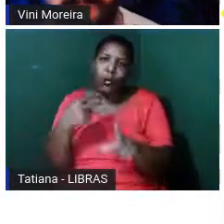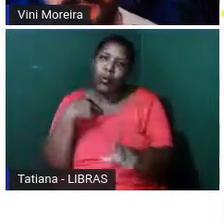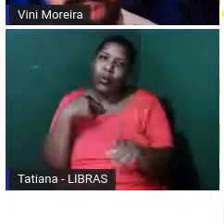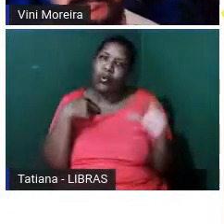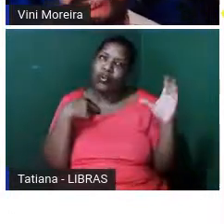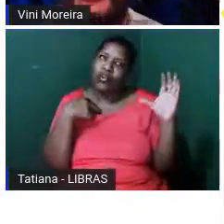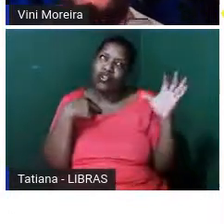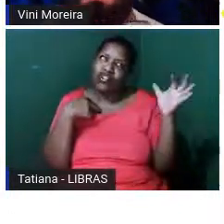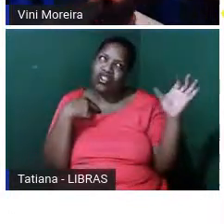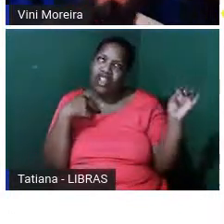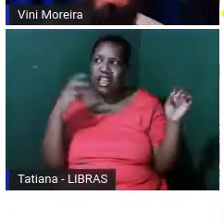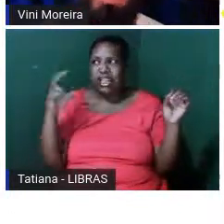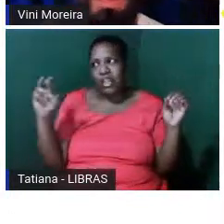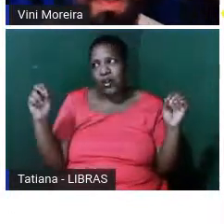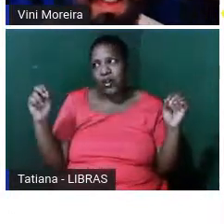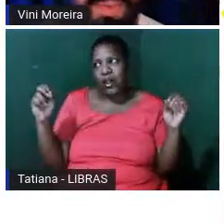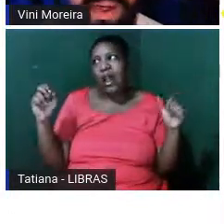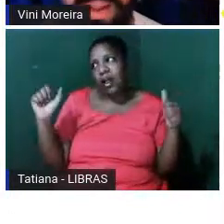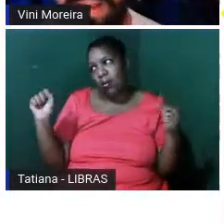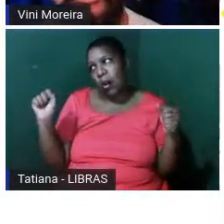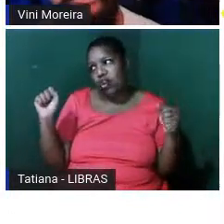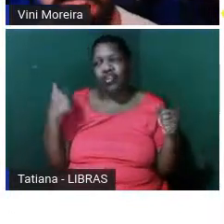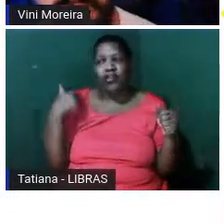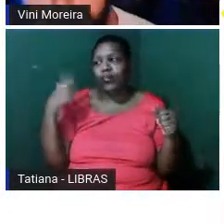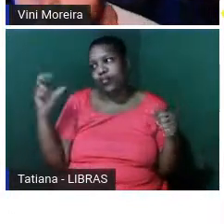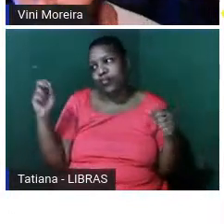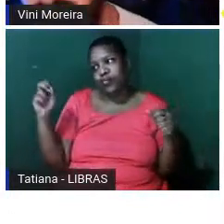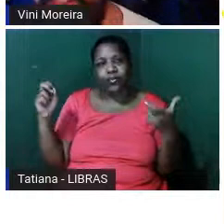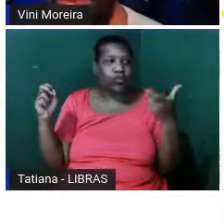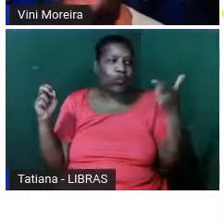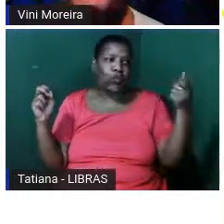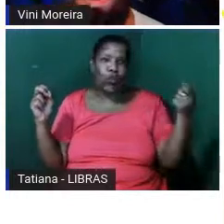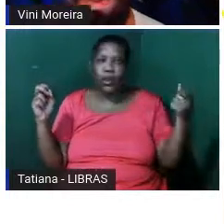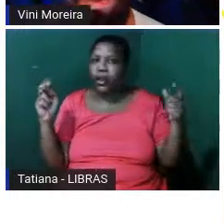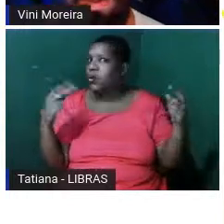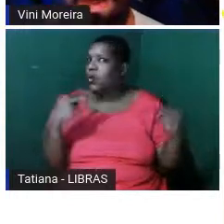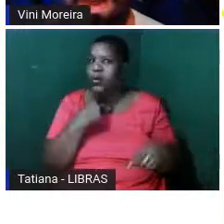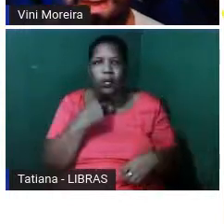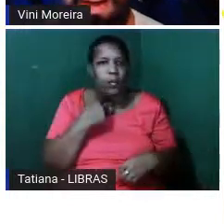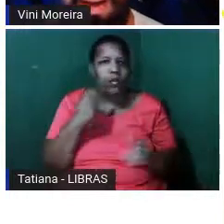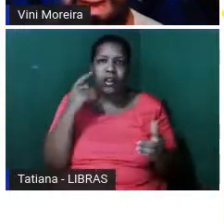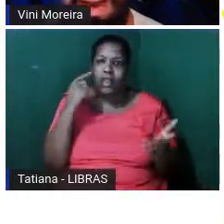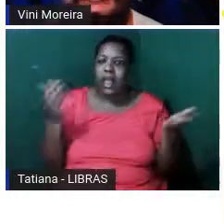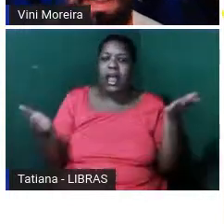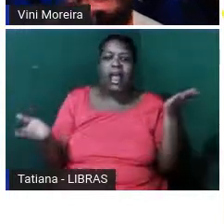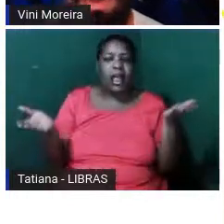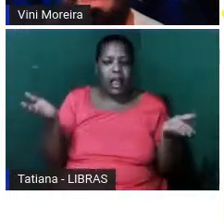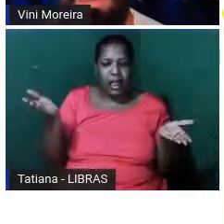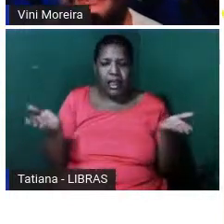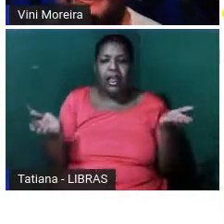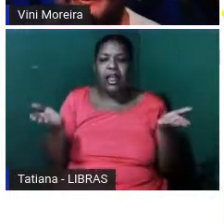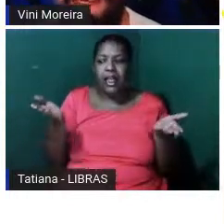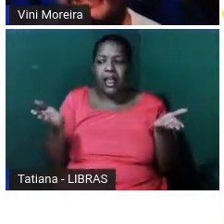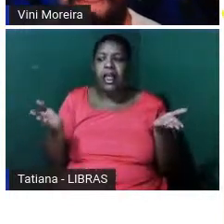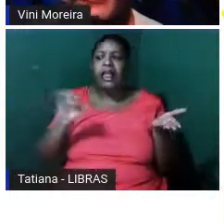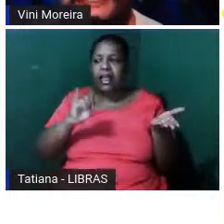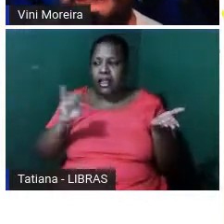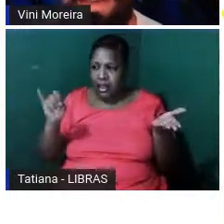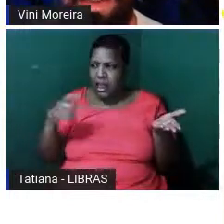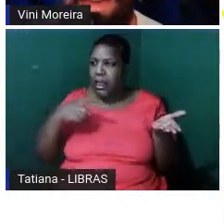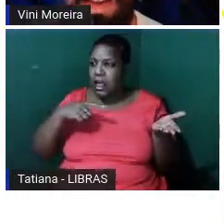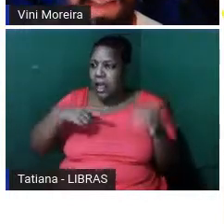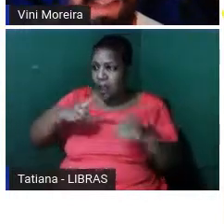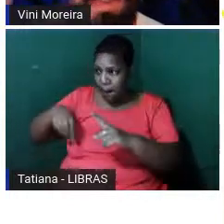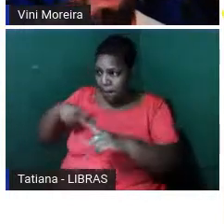100 e 50 a gente não pode ter 50 e 200 a gente tem que assim se a gente fizer